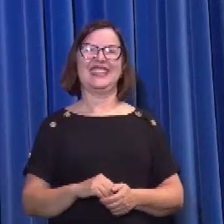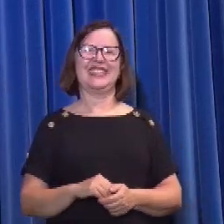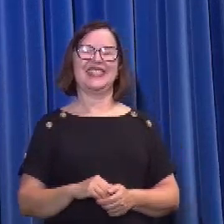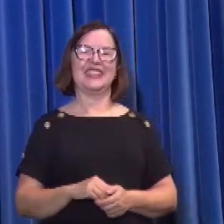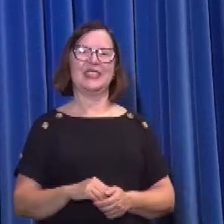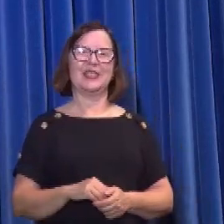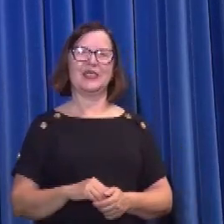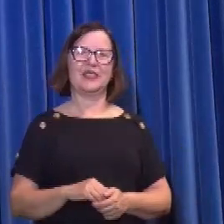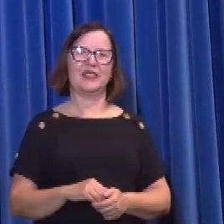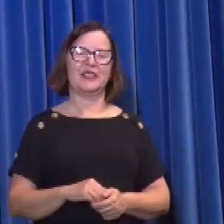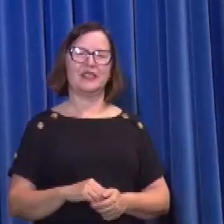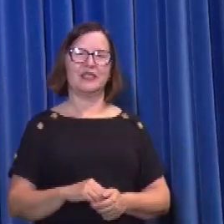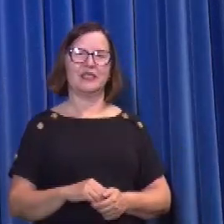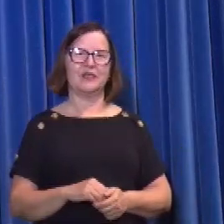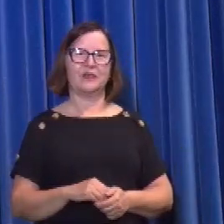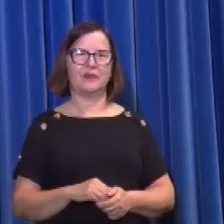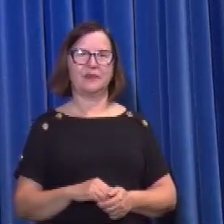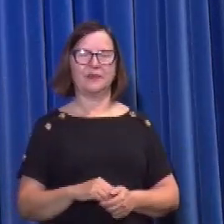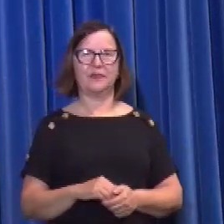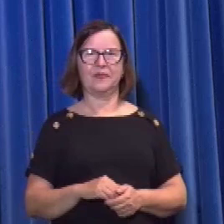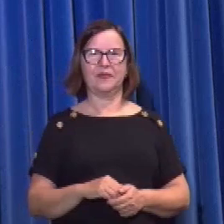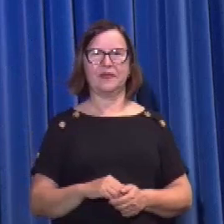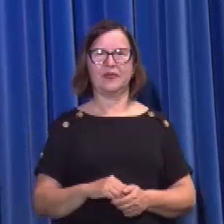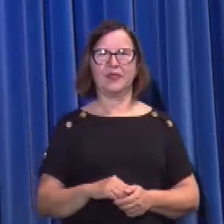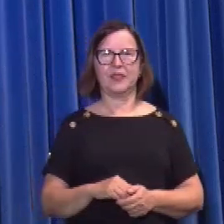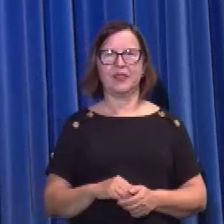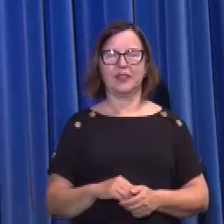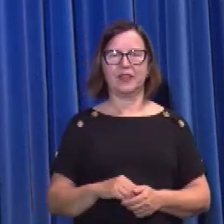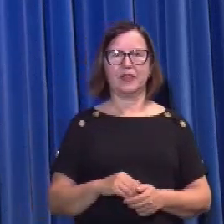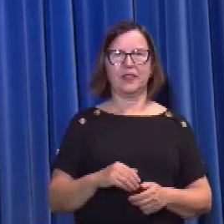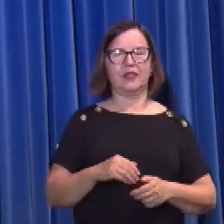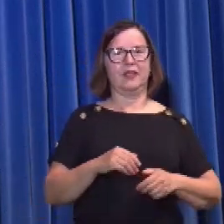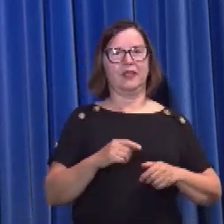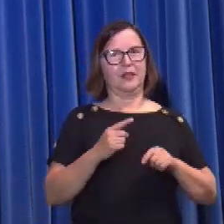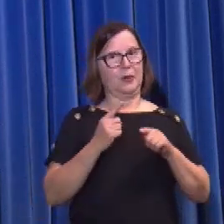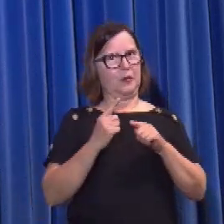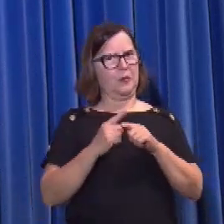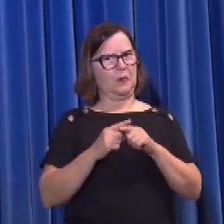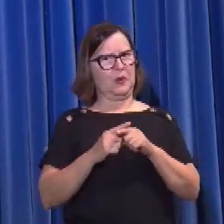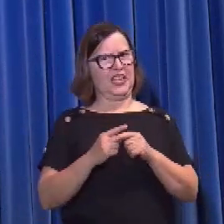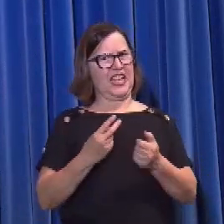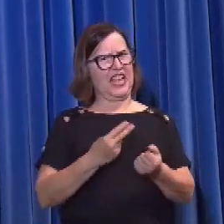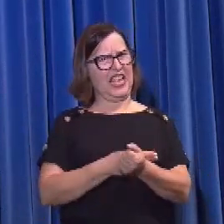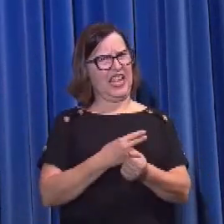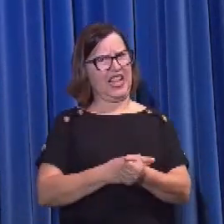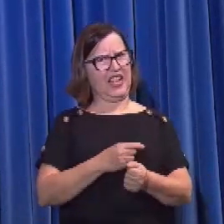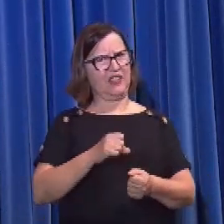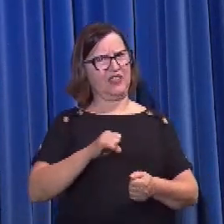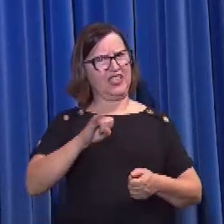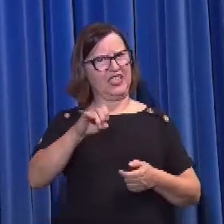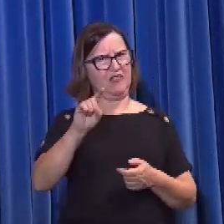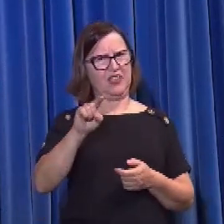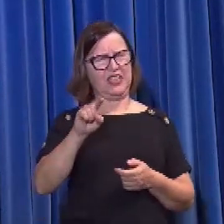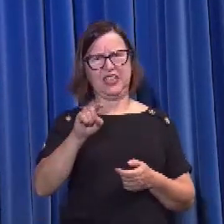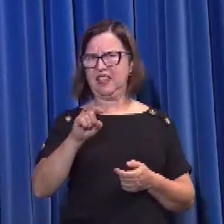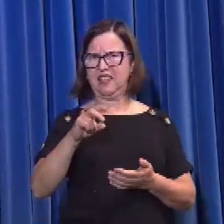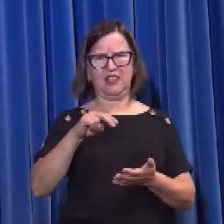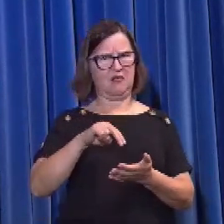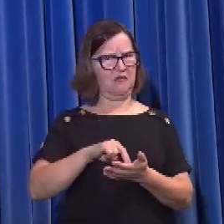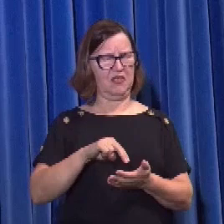Porque não faz sentido algum você não perseverar. Não perseverar vai te trazer